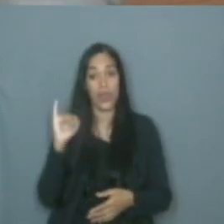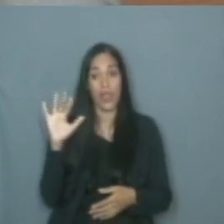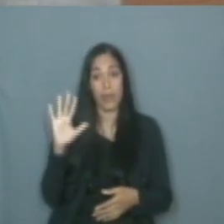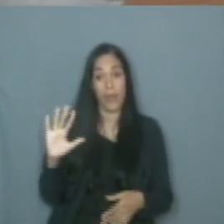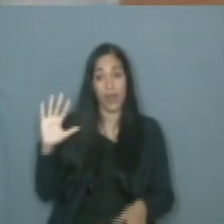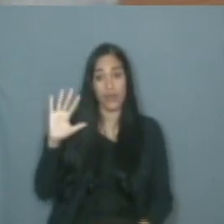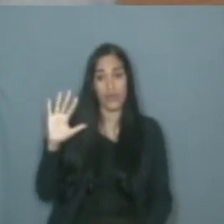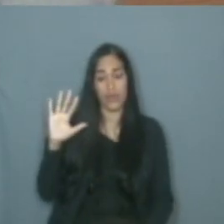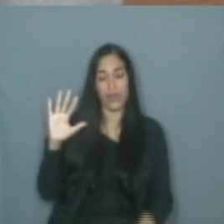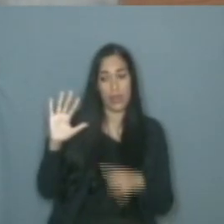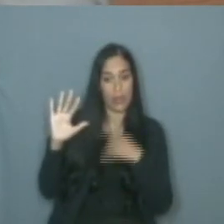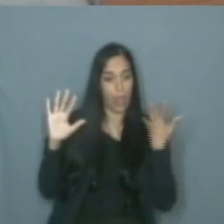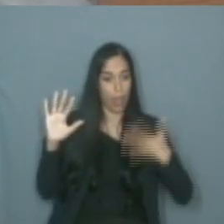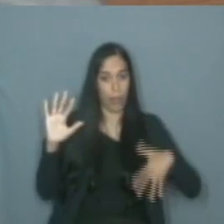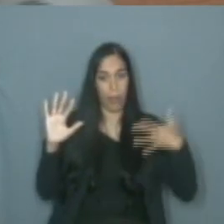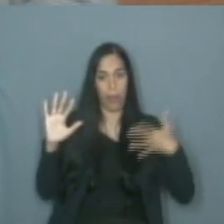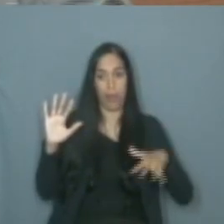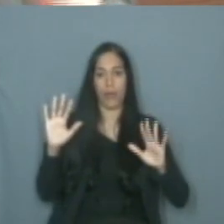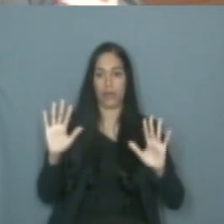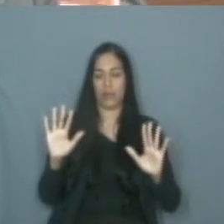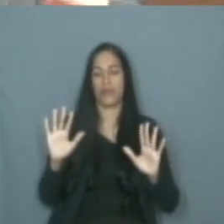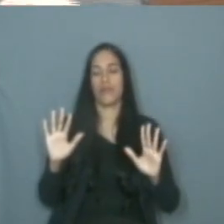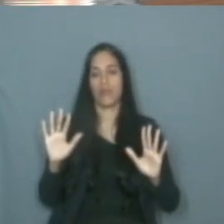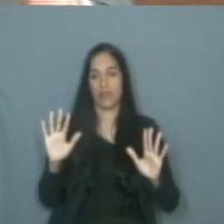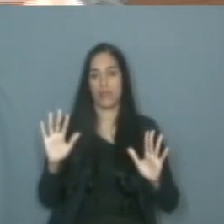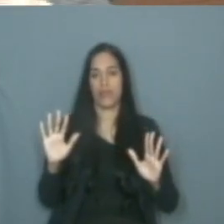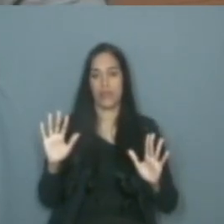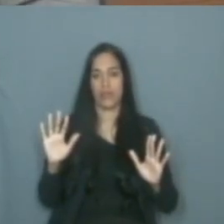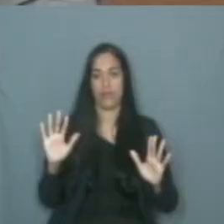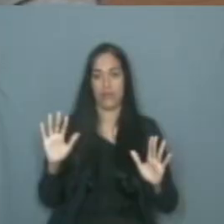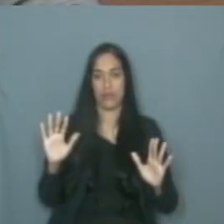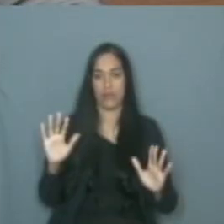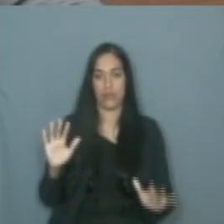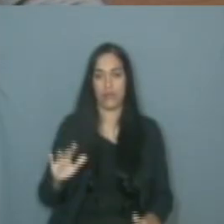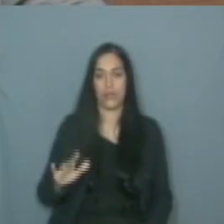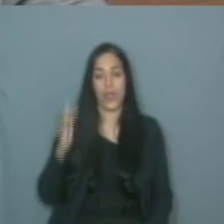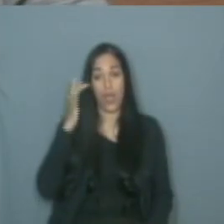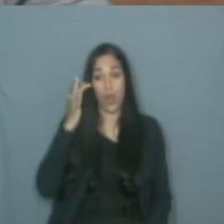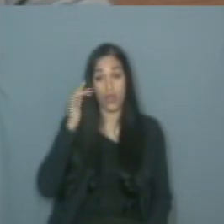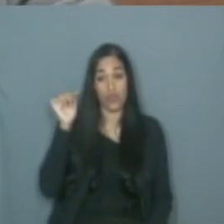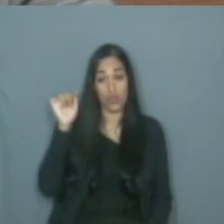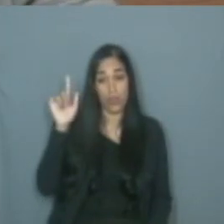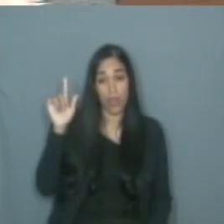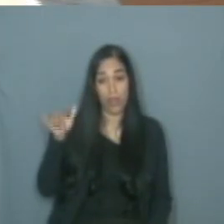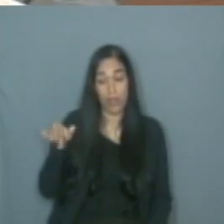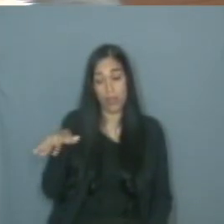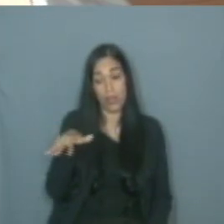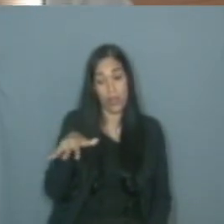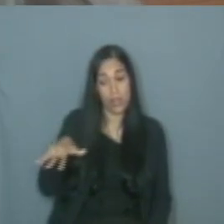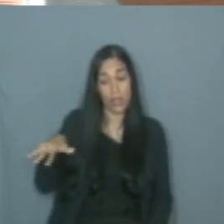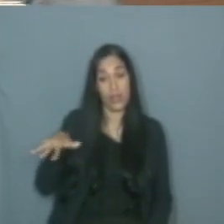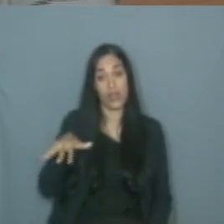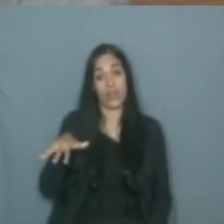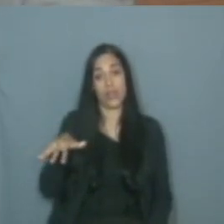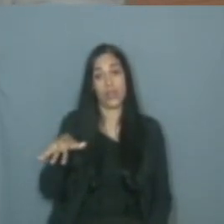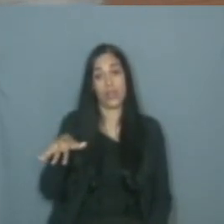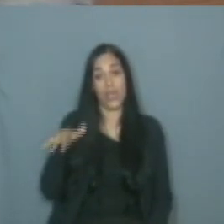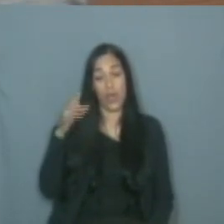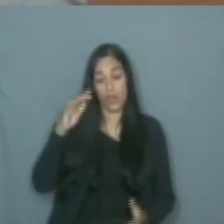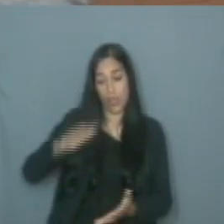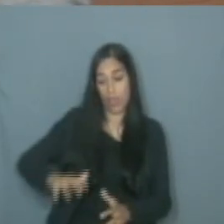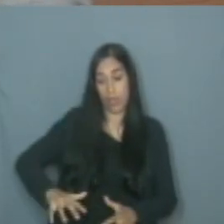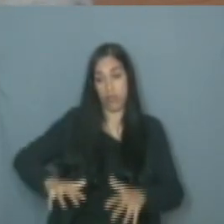impressionante. Sem brincadeira, assim, deve ter ali uma caçamba inteira de